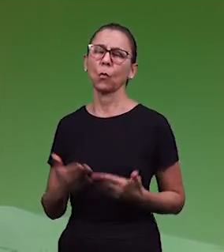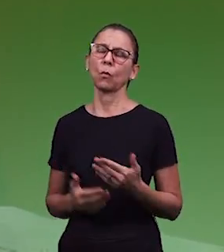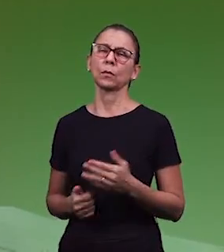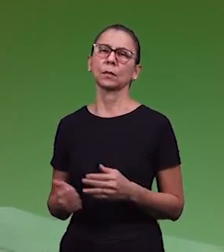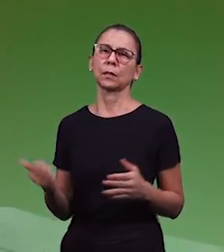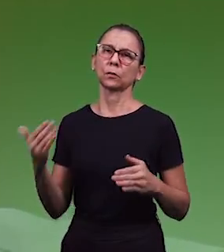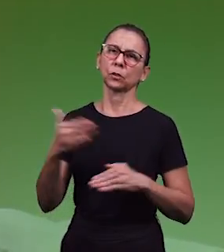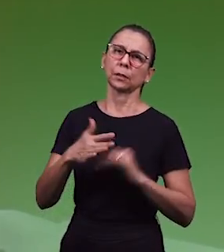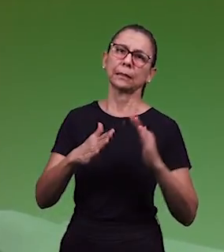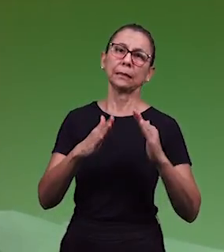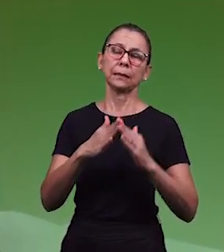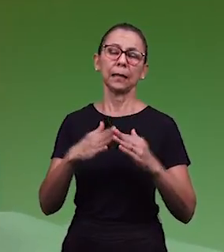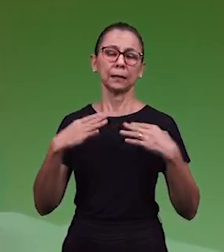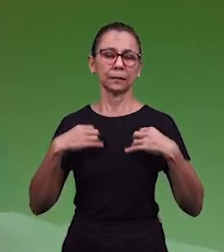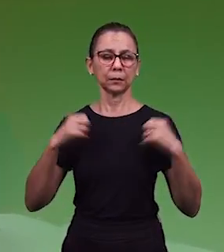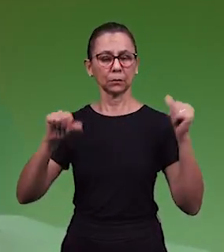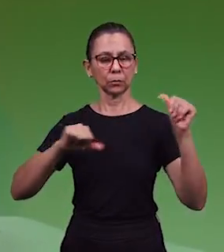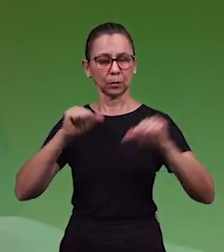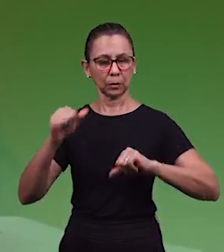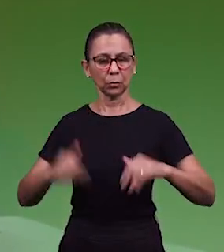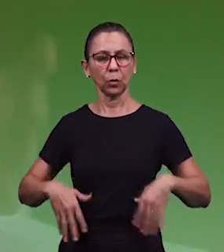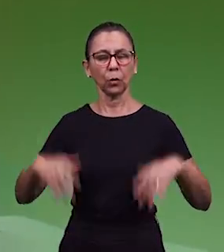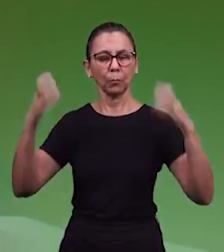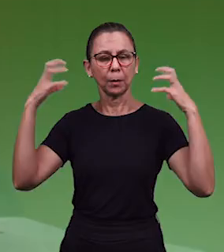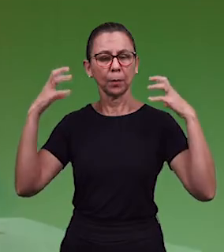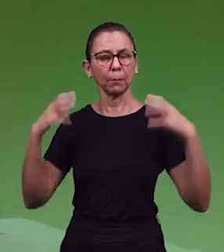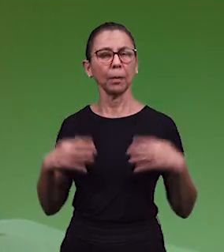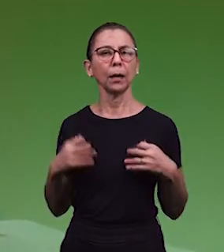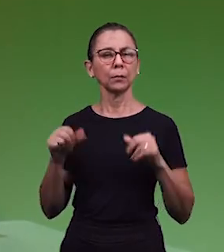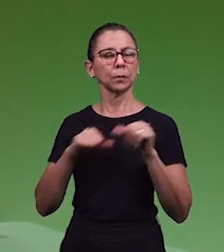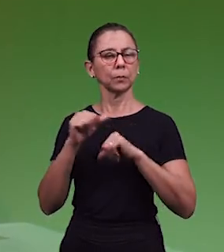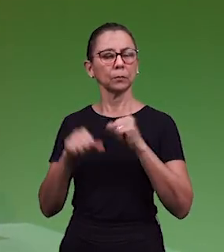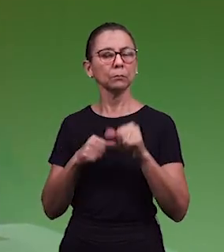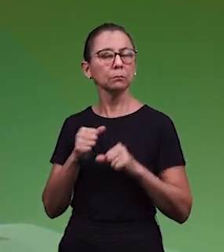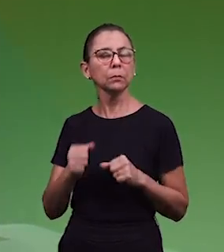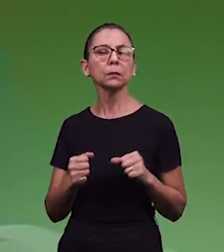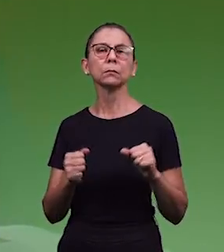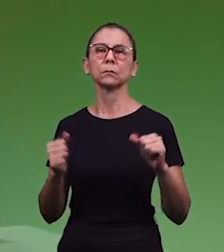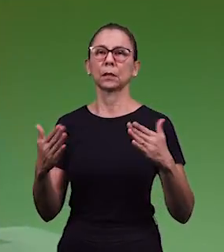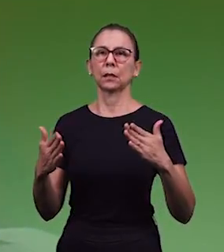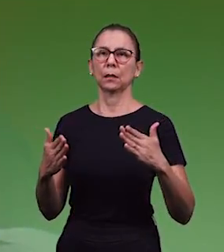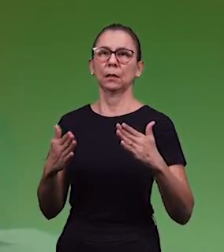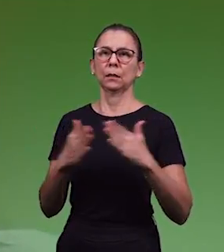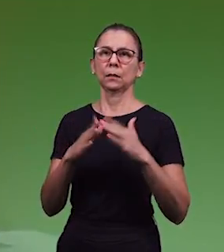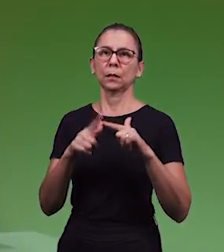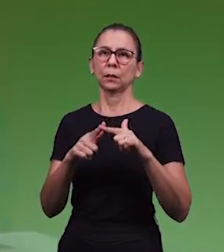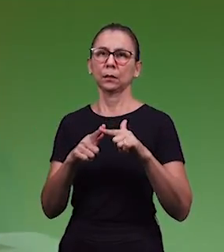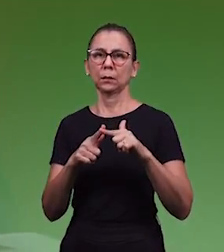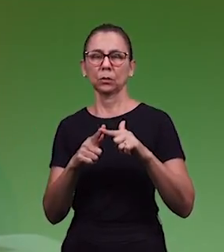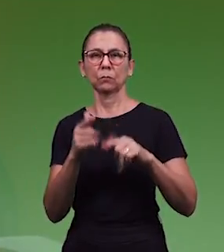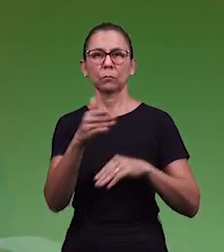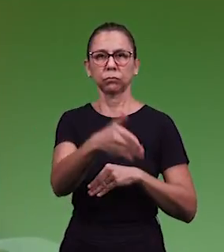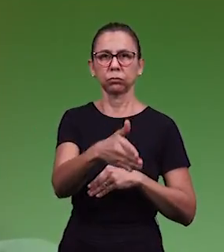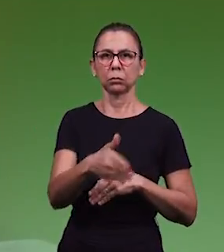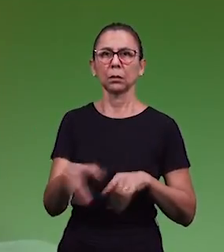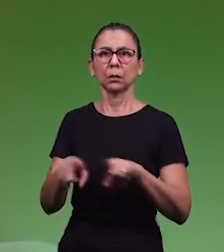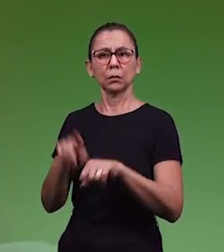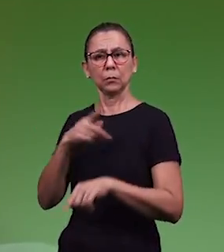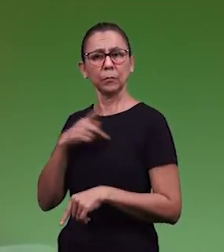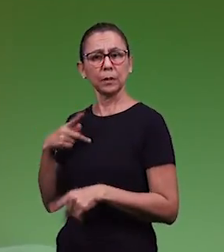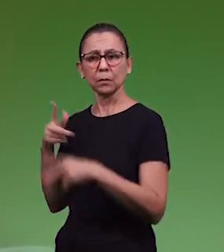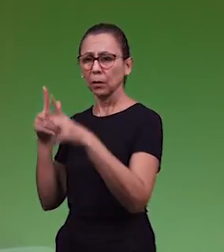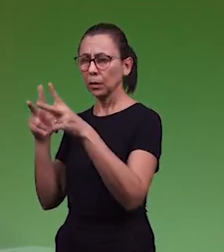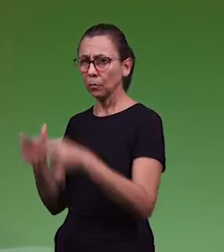foram para o culto. O pastor do mesmo jeito, chegou também do trabalho, mudou a sua roupa e foi para o culto. Os